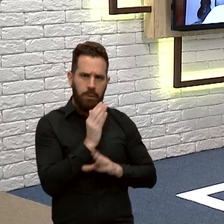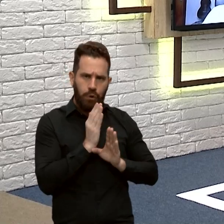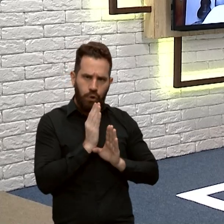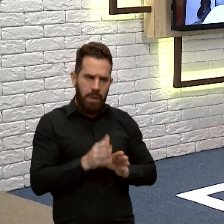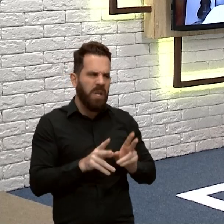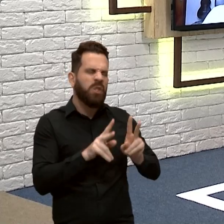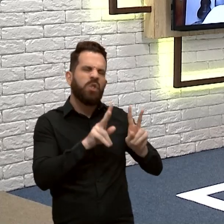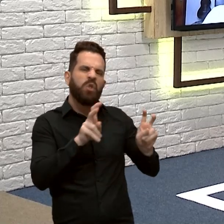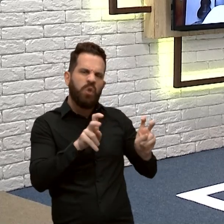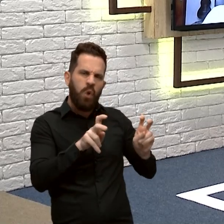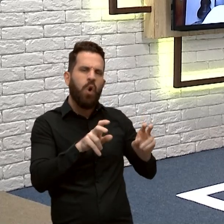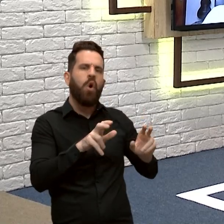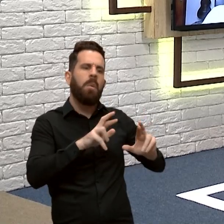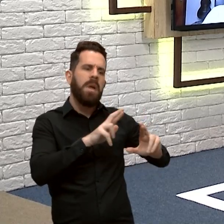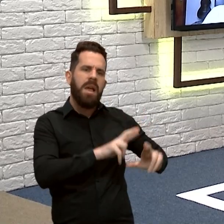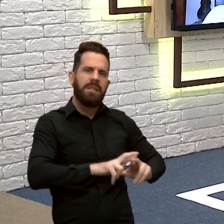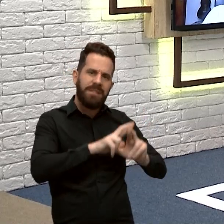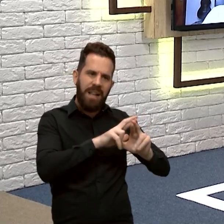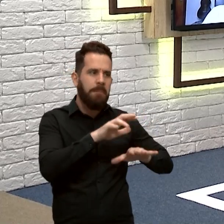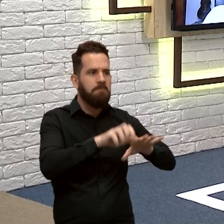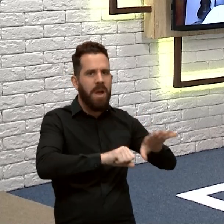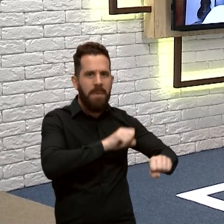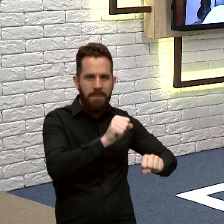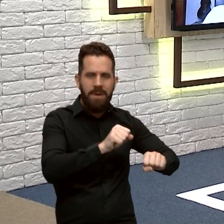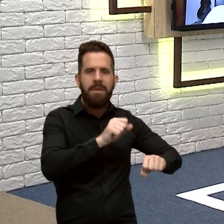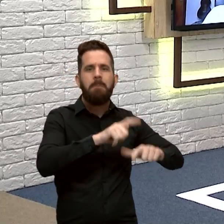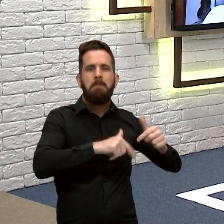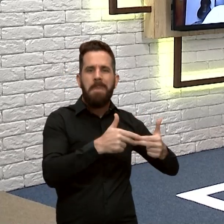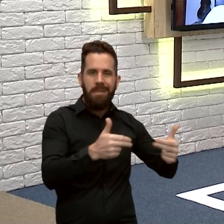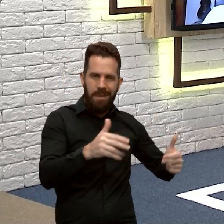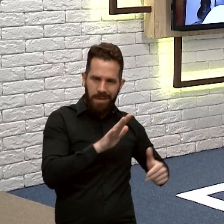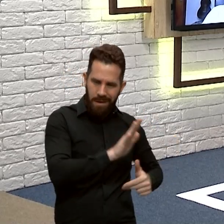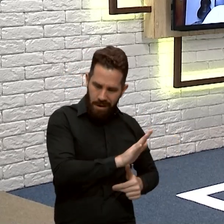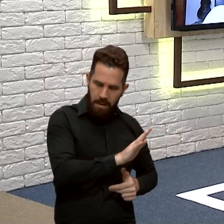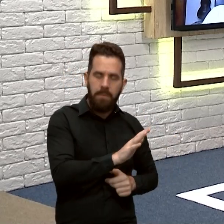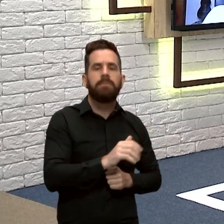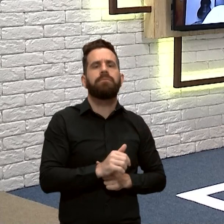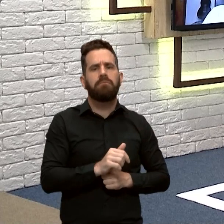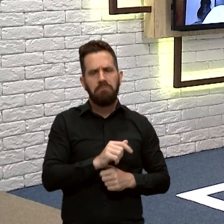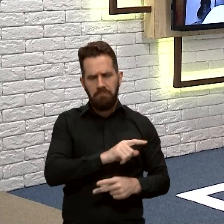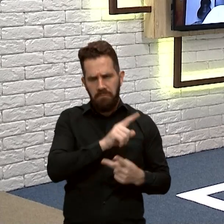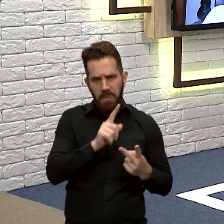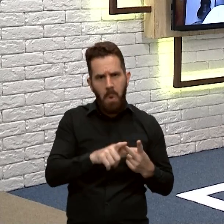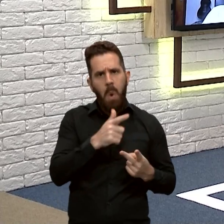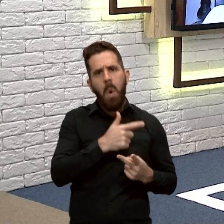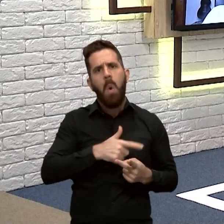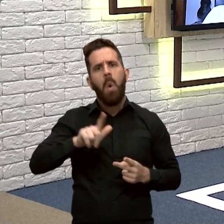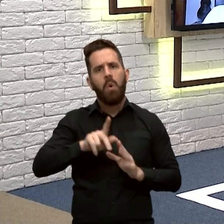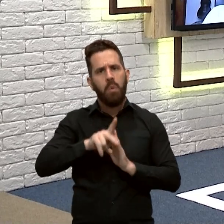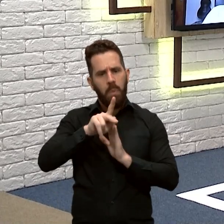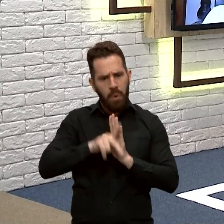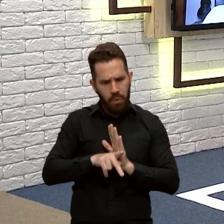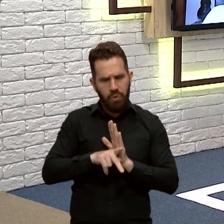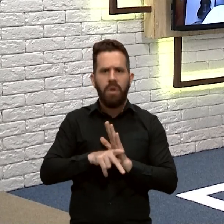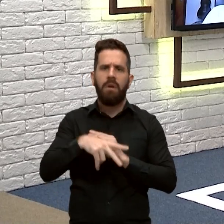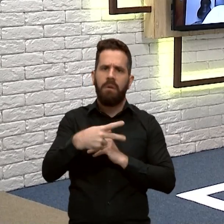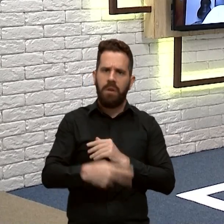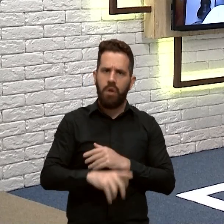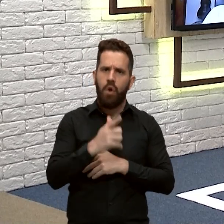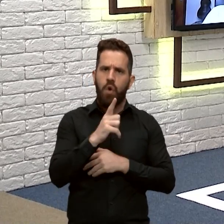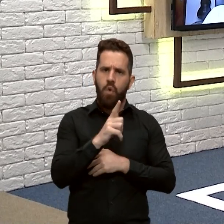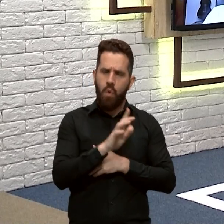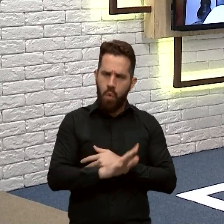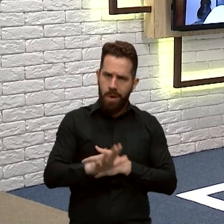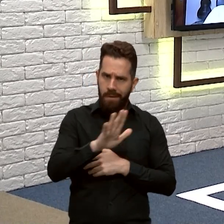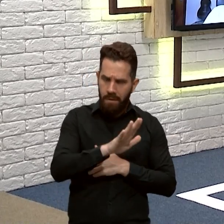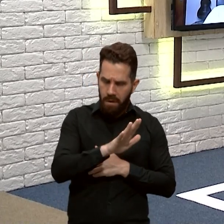reciclagem de materiais, né, de materiais. A gente vai falar um pouquinho mais também aqui de Goiânia com o professor Fernando, mas como é que é esse projeto